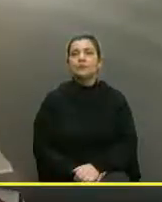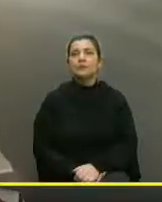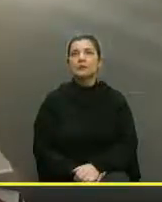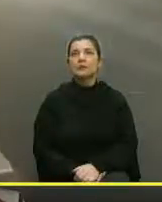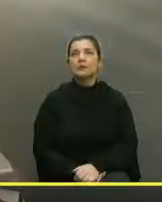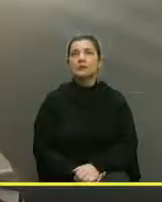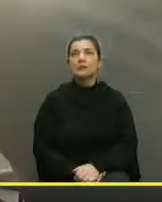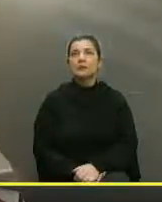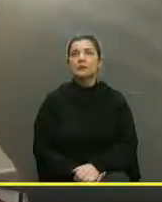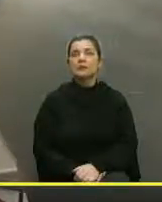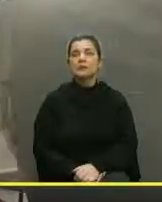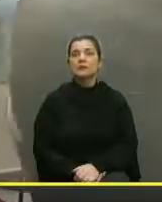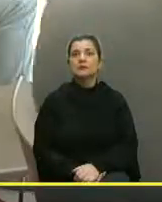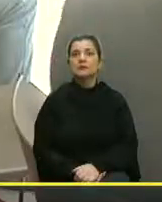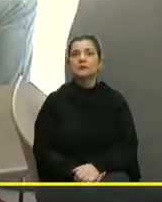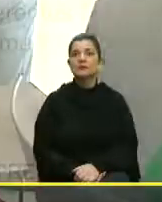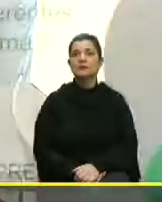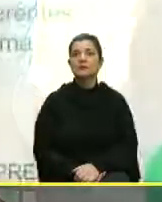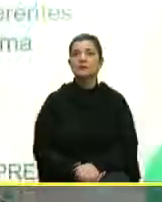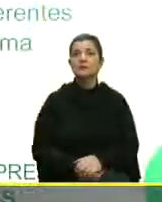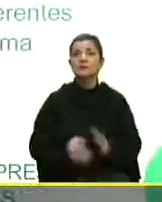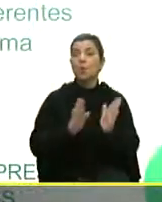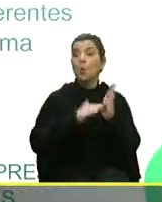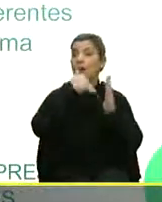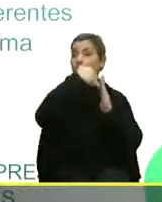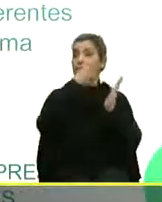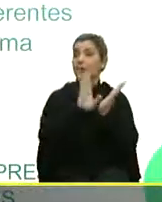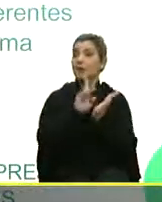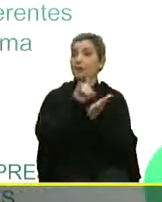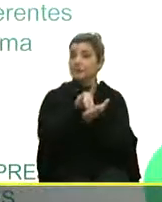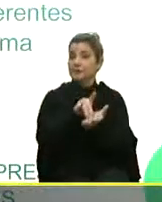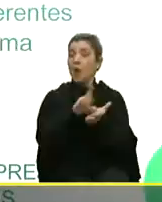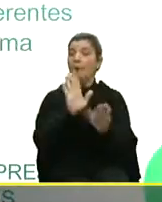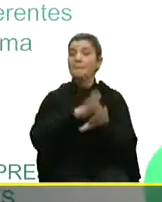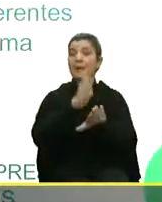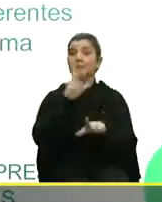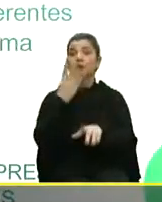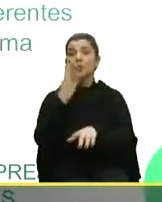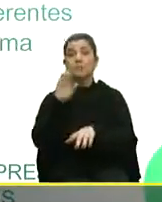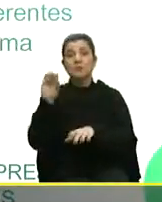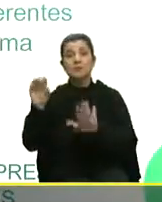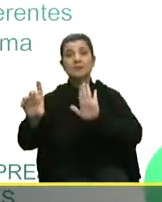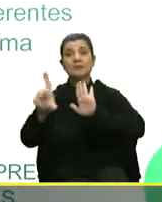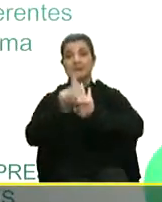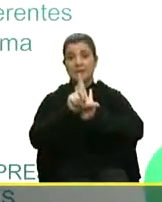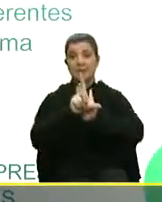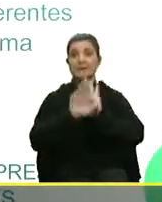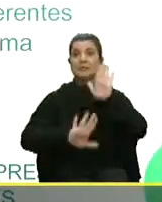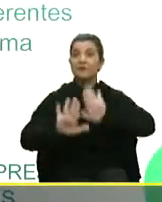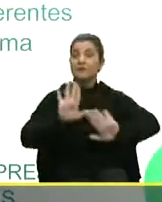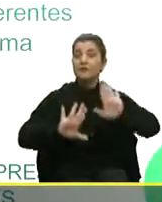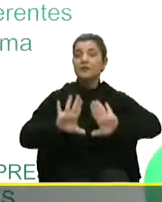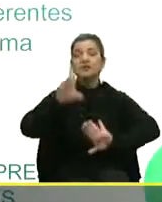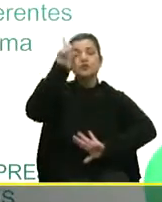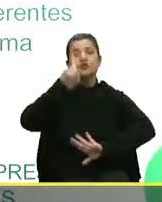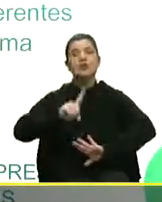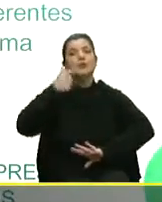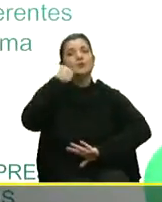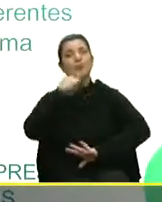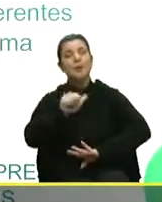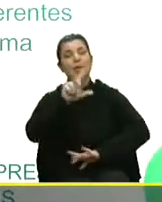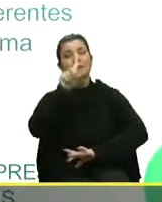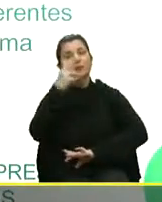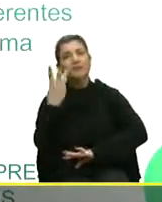estamos partindo para o encerramento o destaque que eu dei aqui para o calendário oficial mais de 400 vezes e as políticas públicas para defesa do direito da mulher são 13